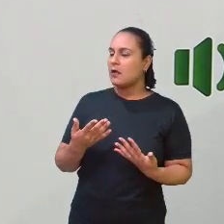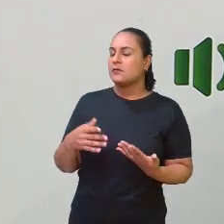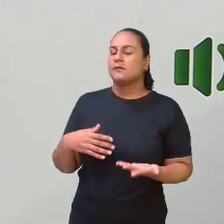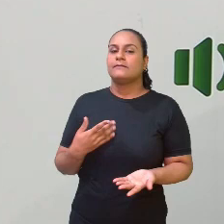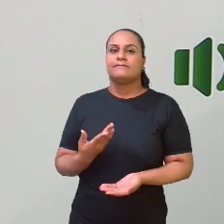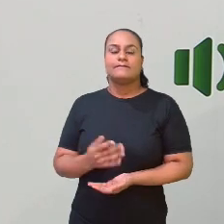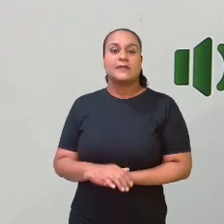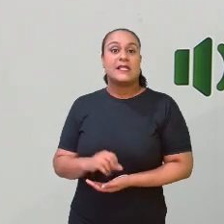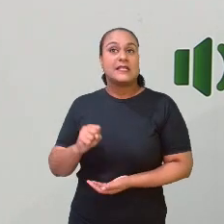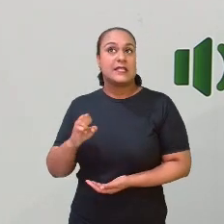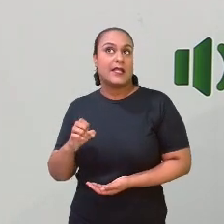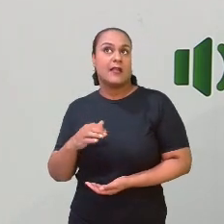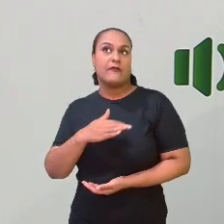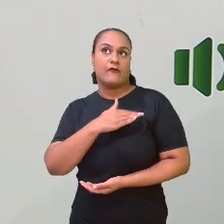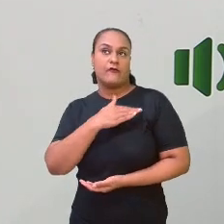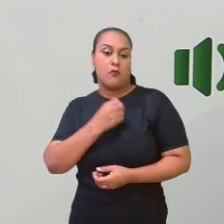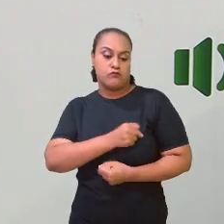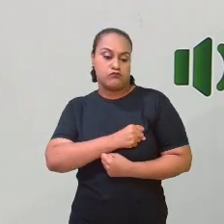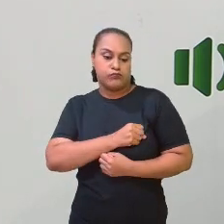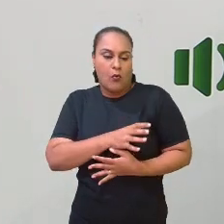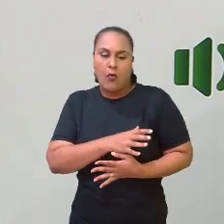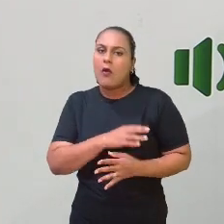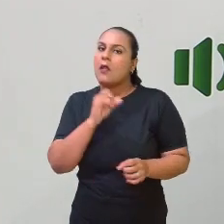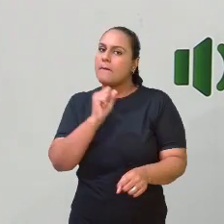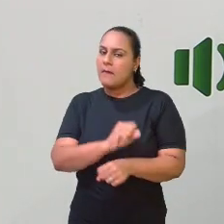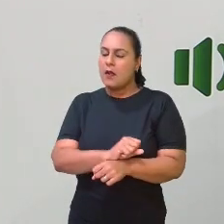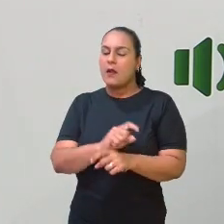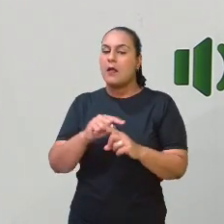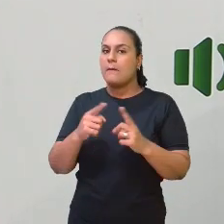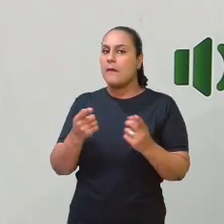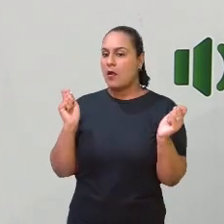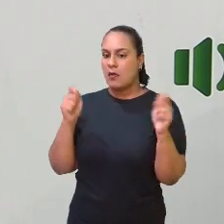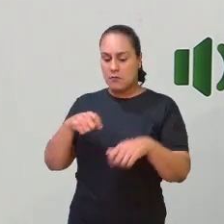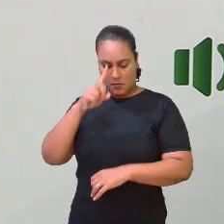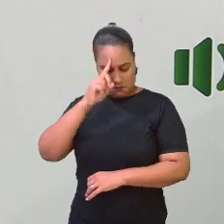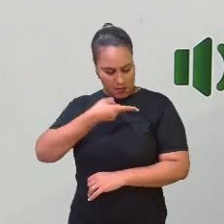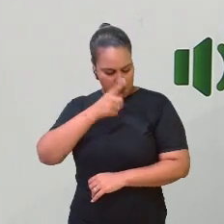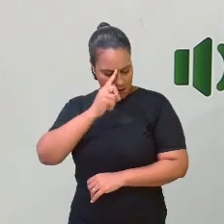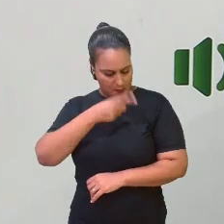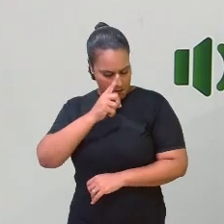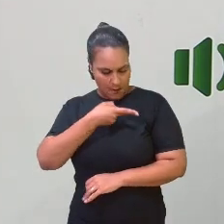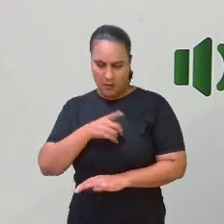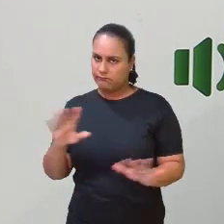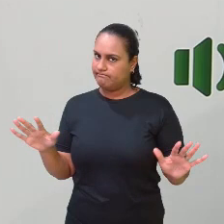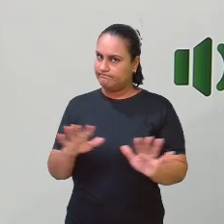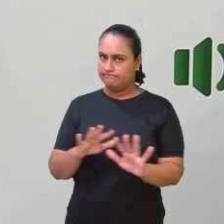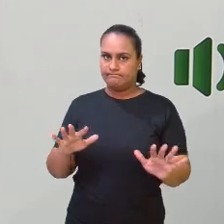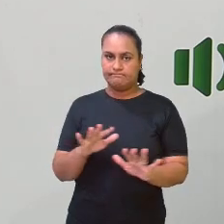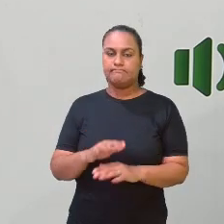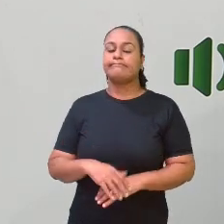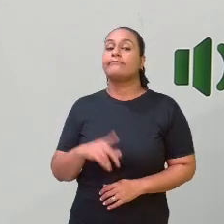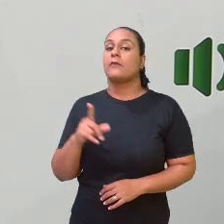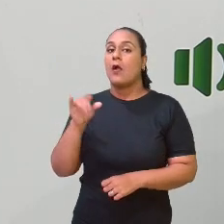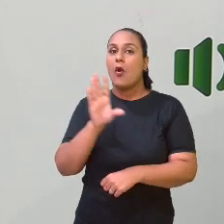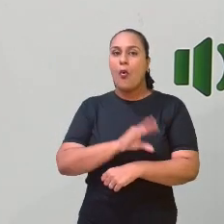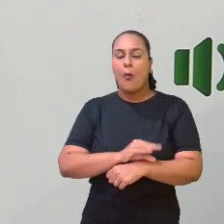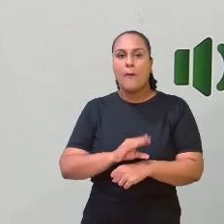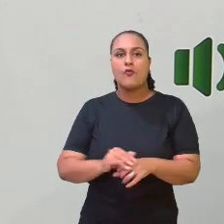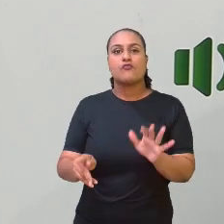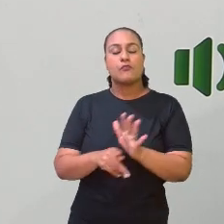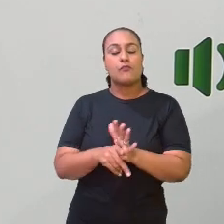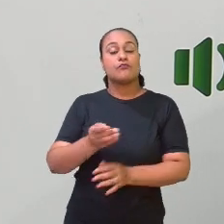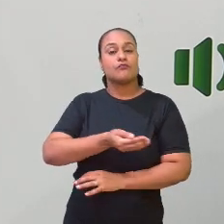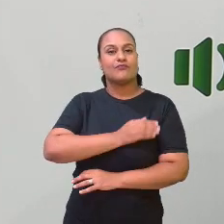né? Aí ele vai parar de vez, mas não temos a capacidade de controlar ele, tá? Então, é o músculo do